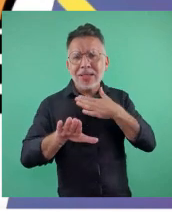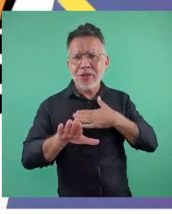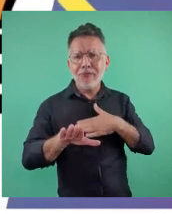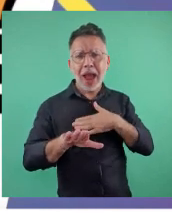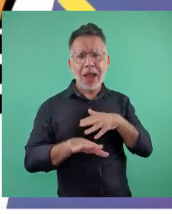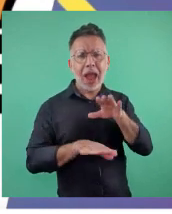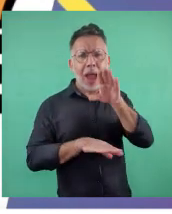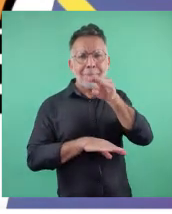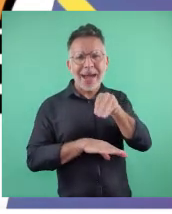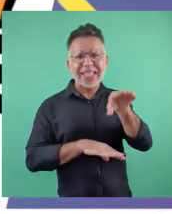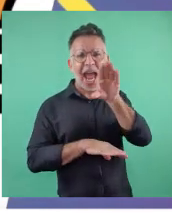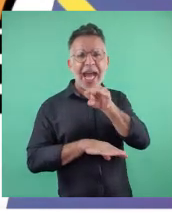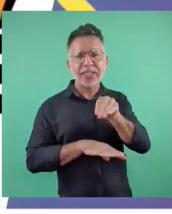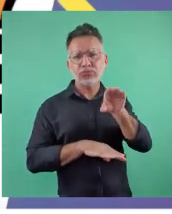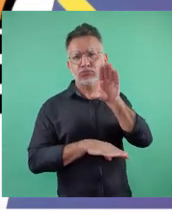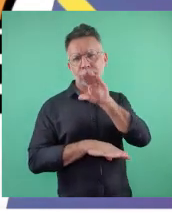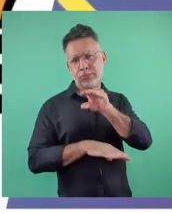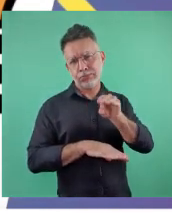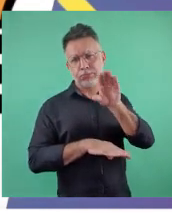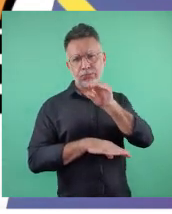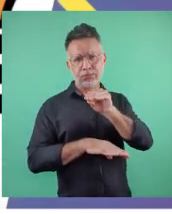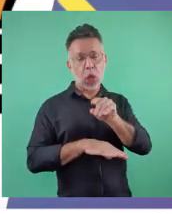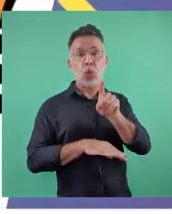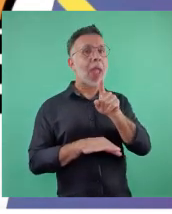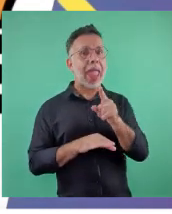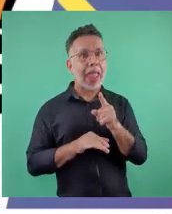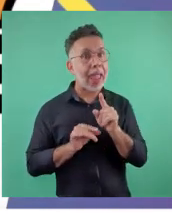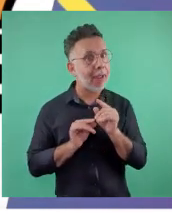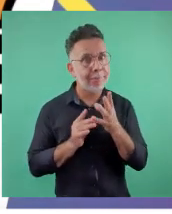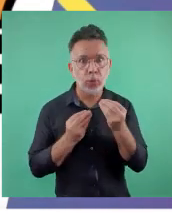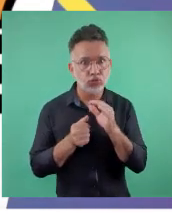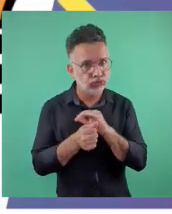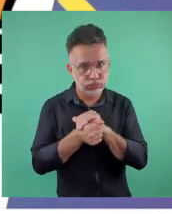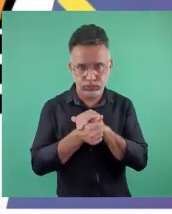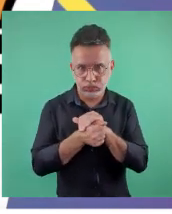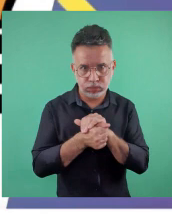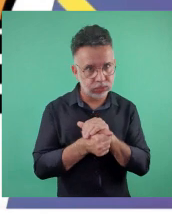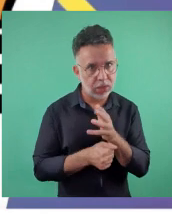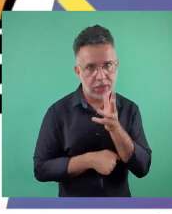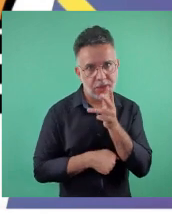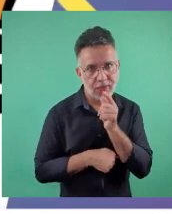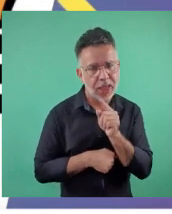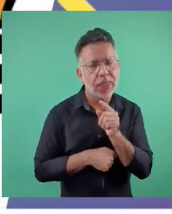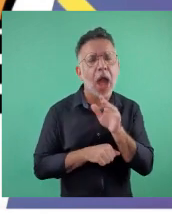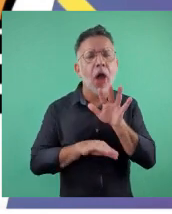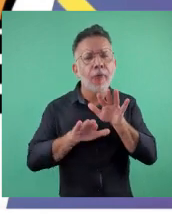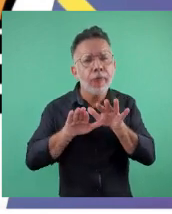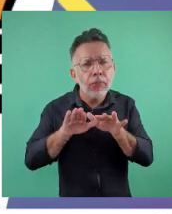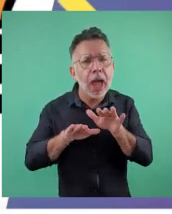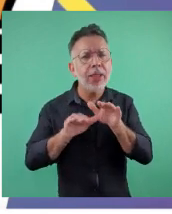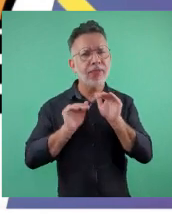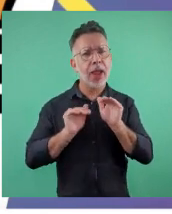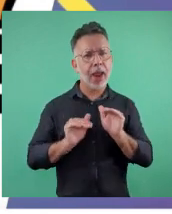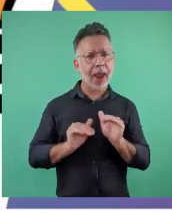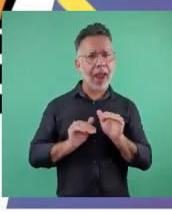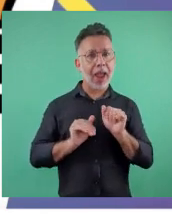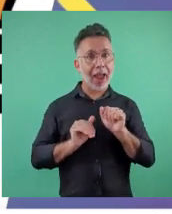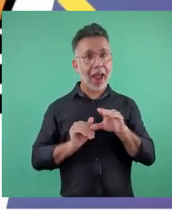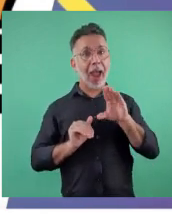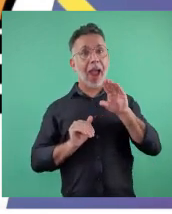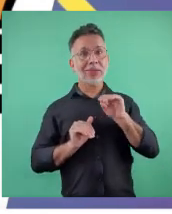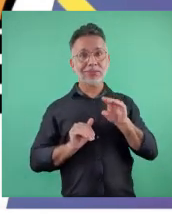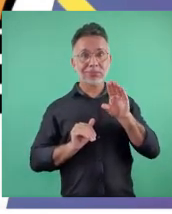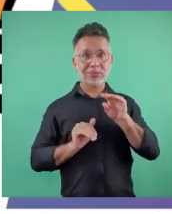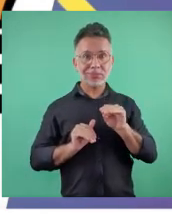quando você estiver conversando com alguém que tem uma perda de audição, fale mais devagar, mais articulado, e não é muito mais